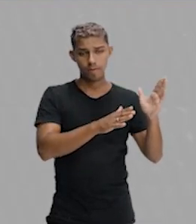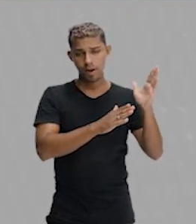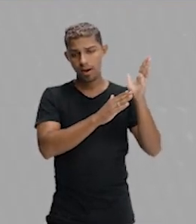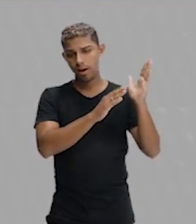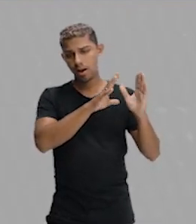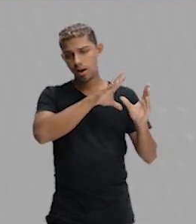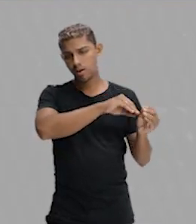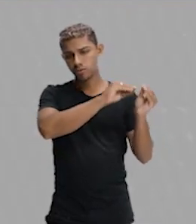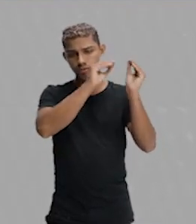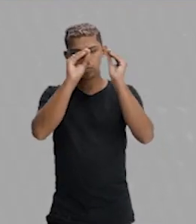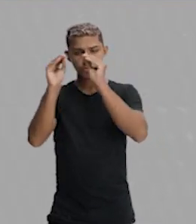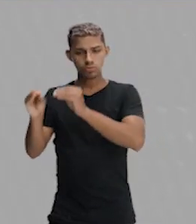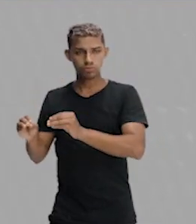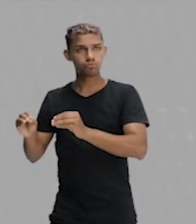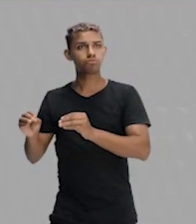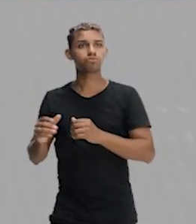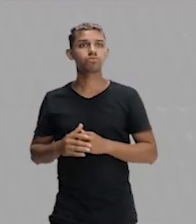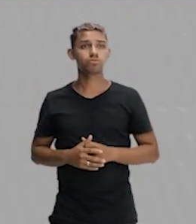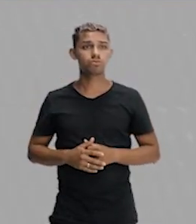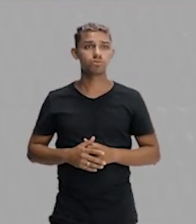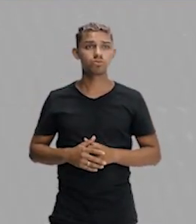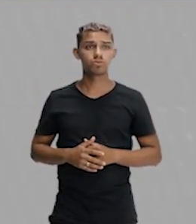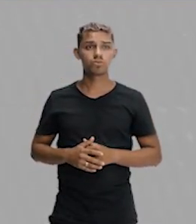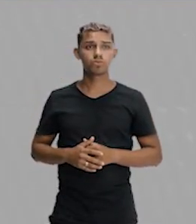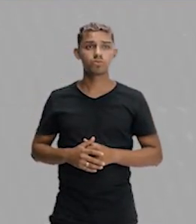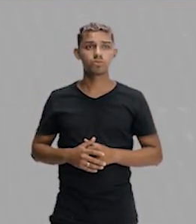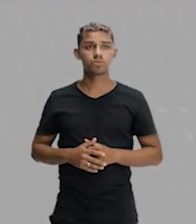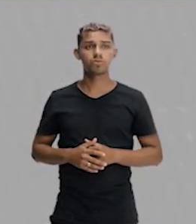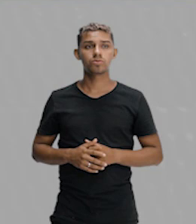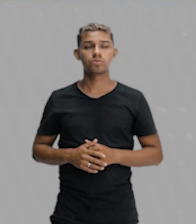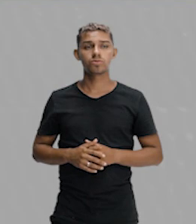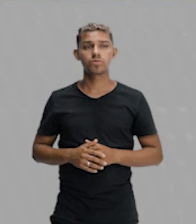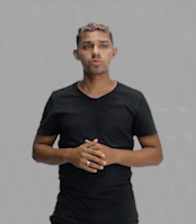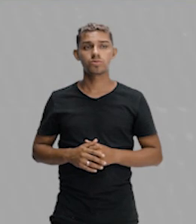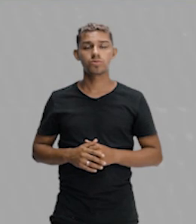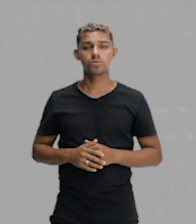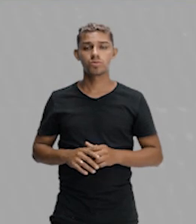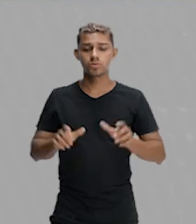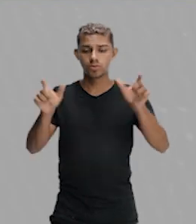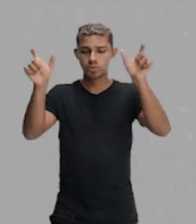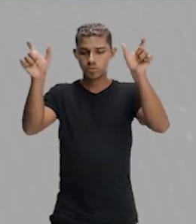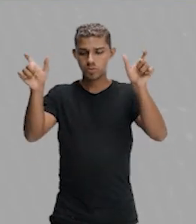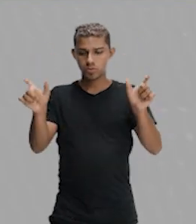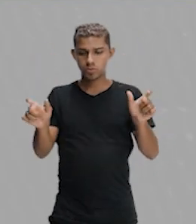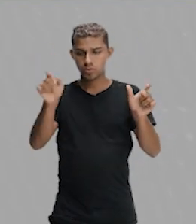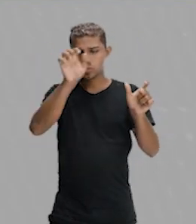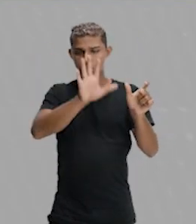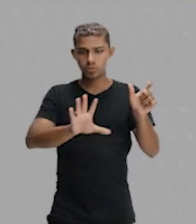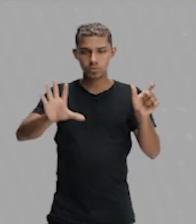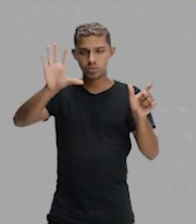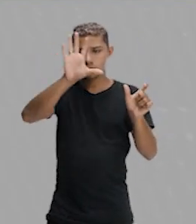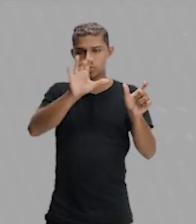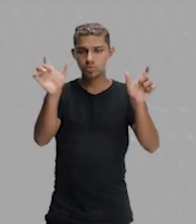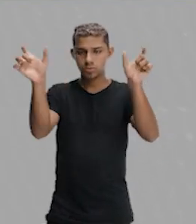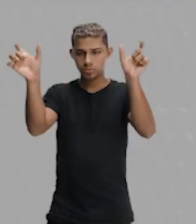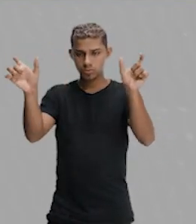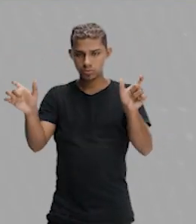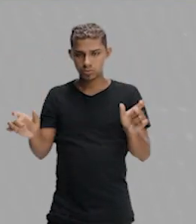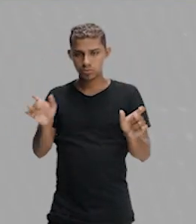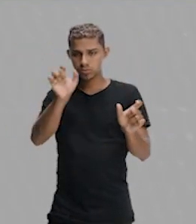Então, aqui no centro, vai gerar o que nós chamamos de campo